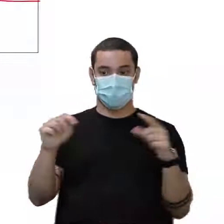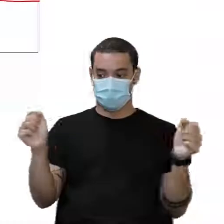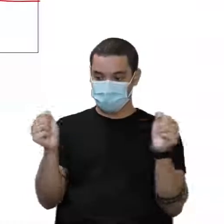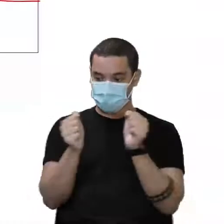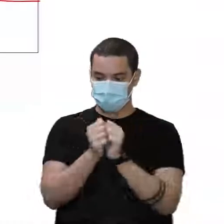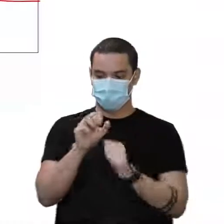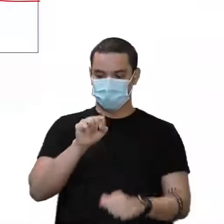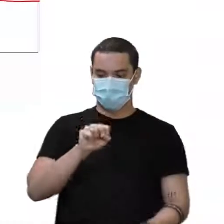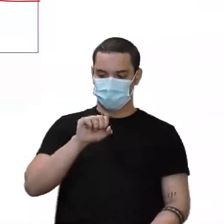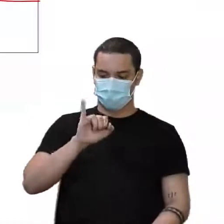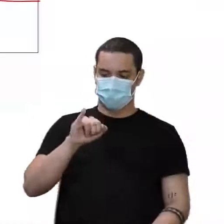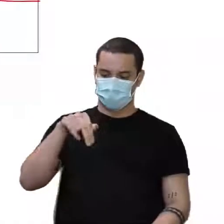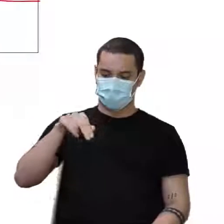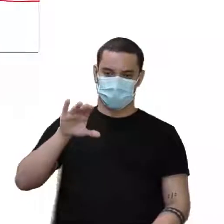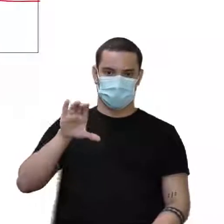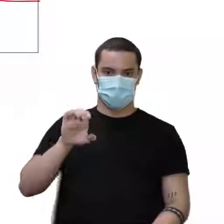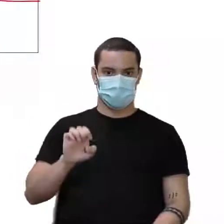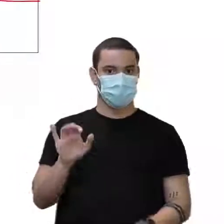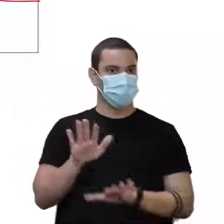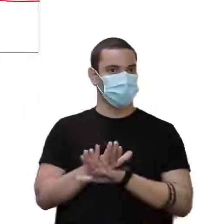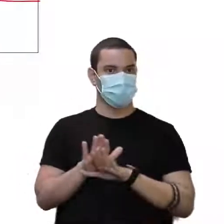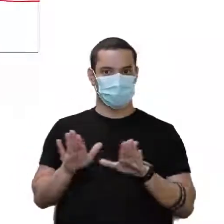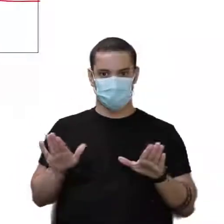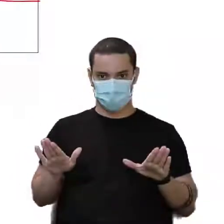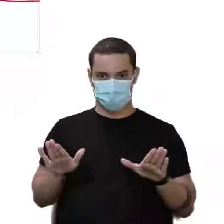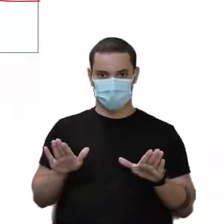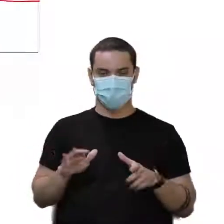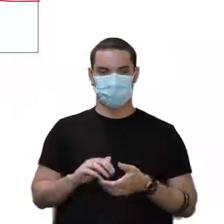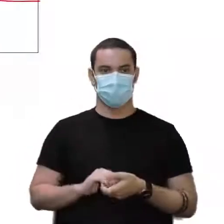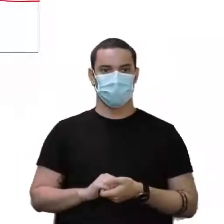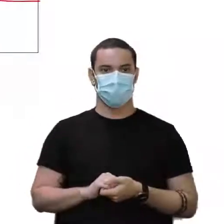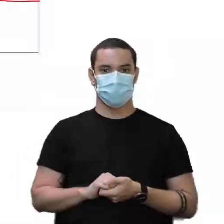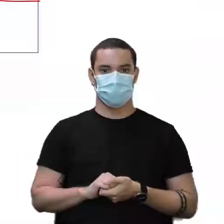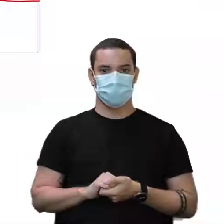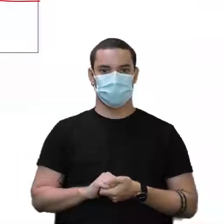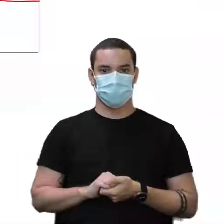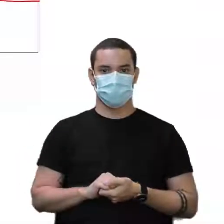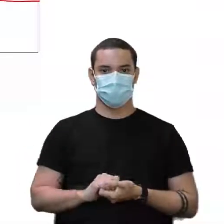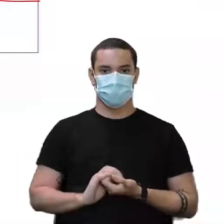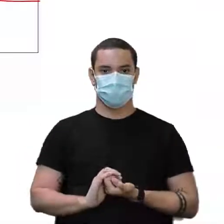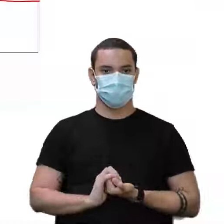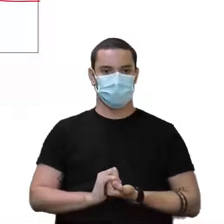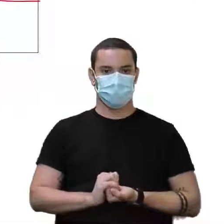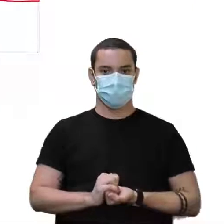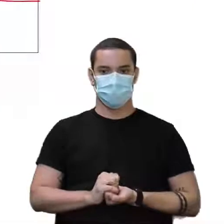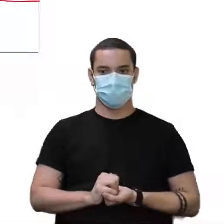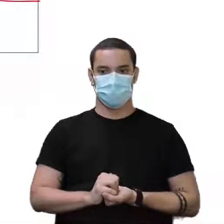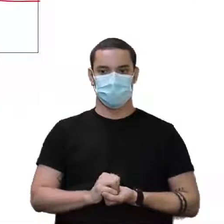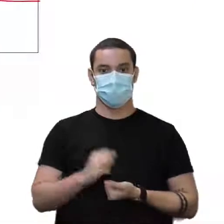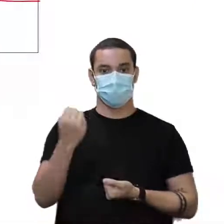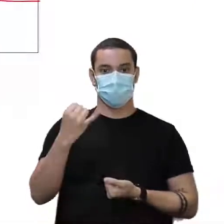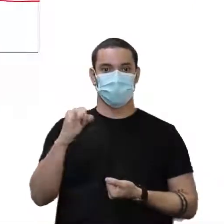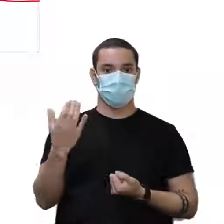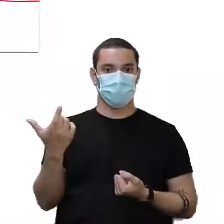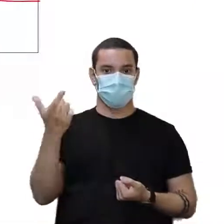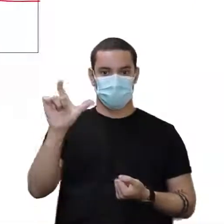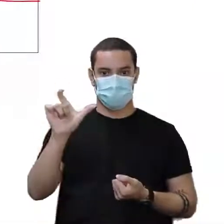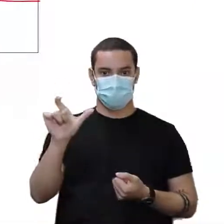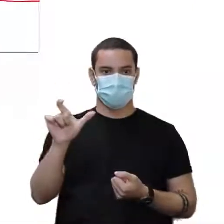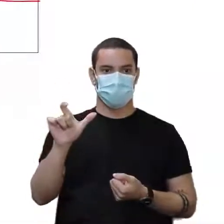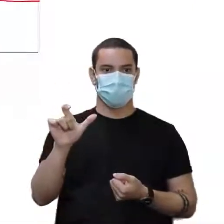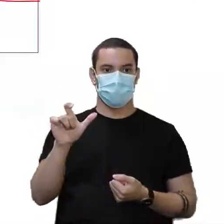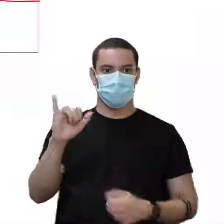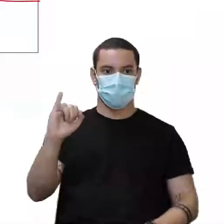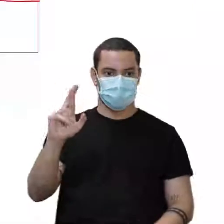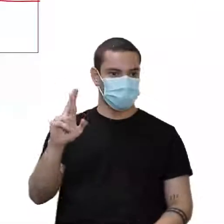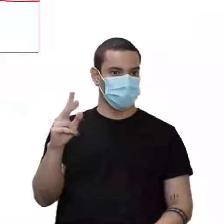meu since, tá? Só last year, como tá aqui não tem last year, mas tem last month. Se eu quisesse colocar a palavra year no